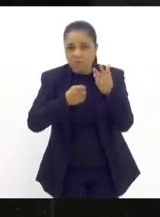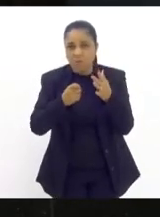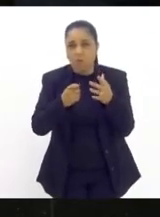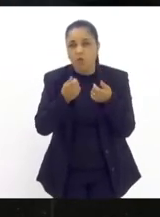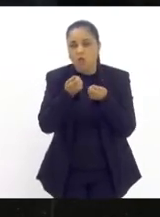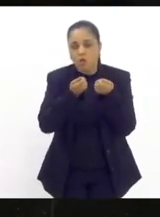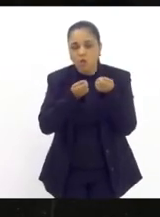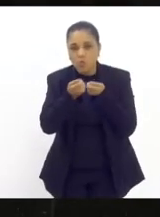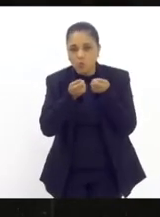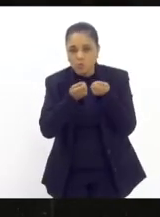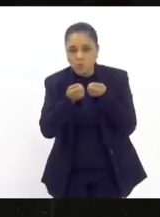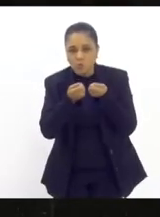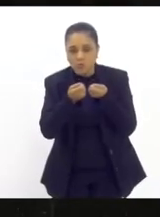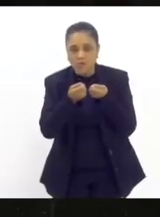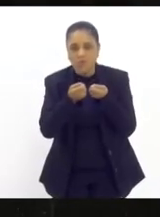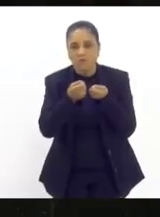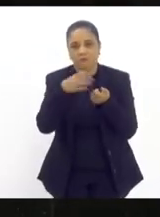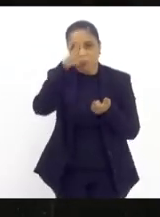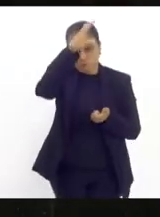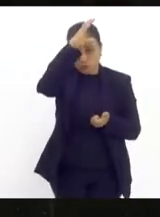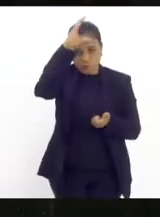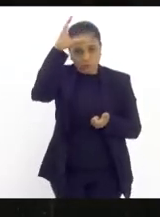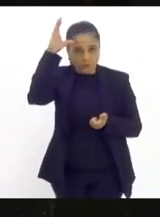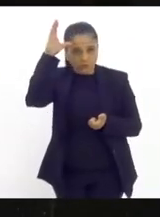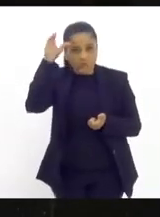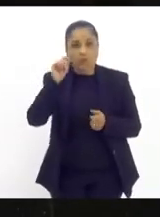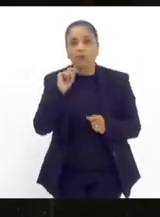seja por consumidor subiu